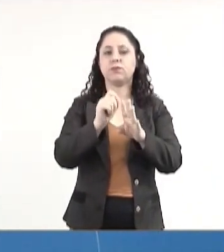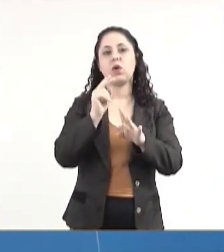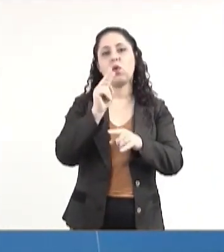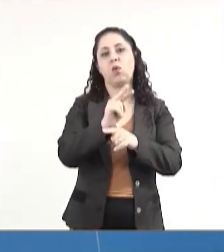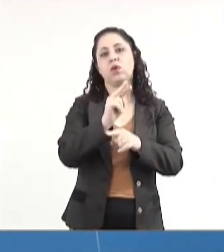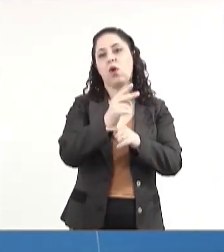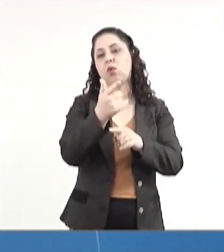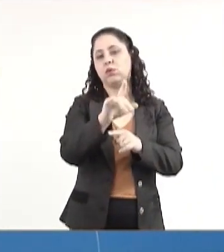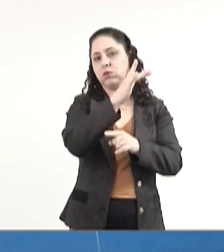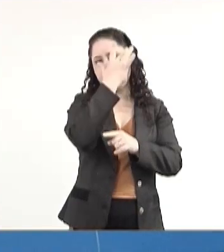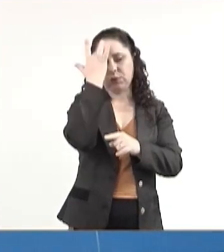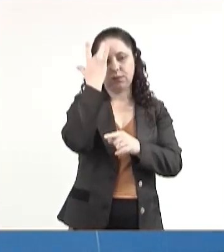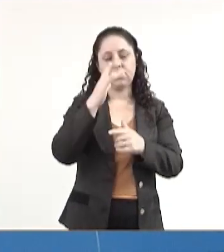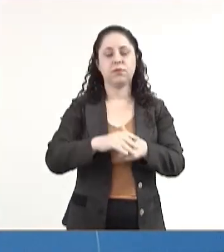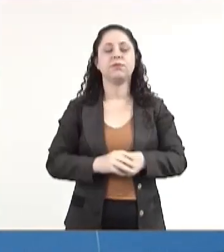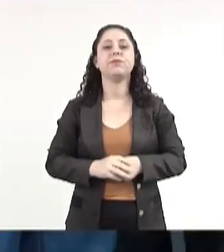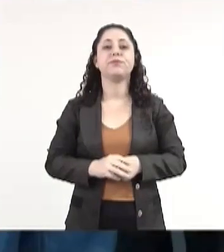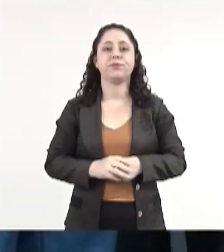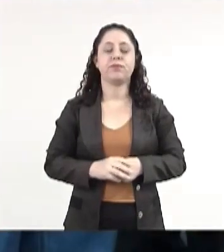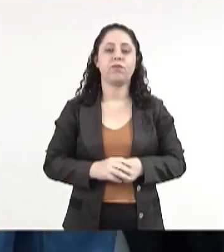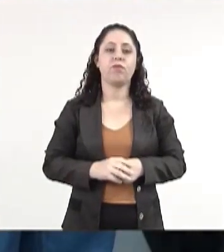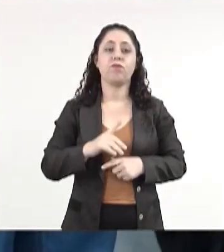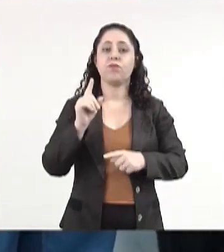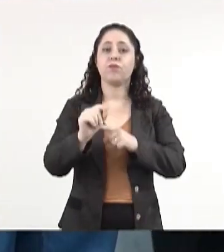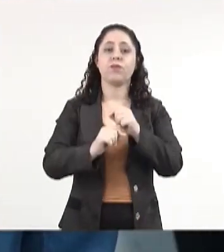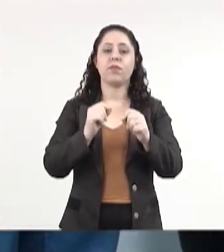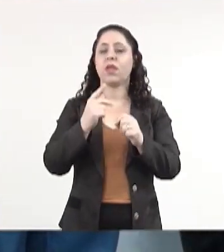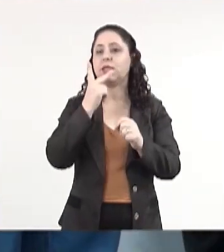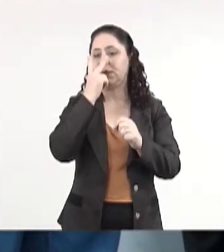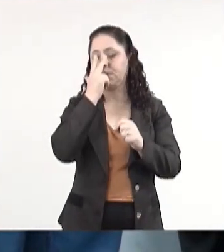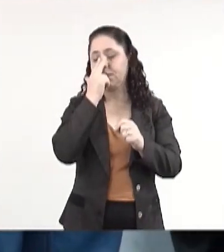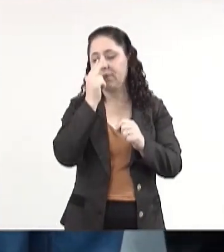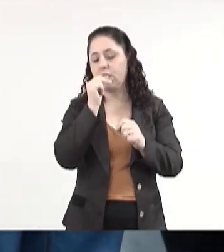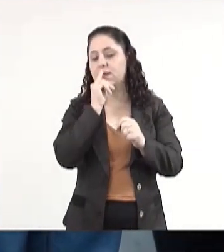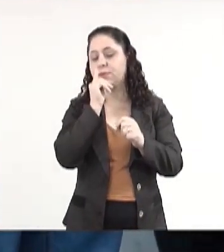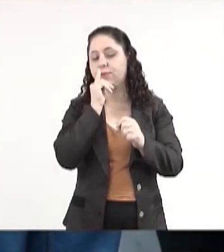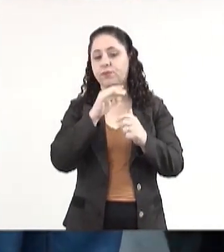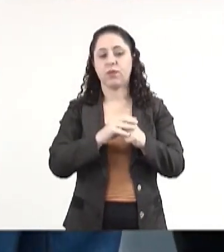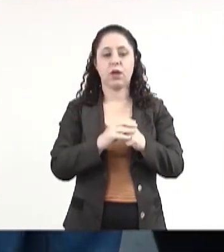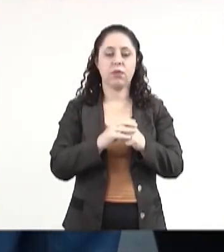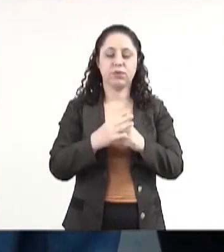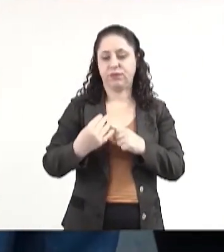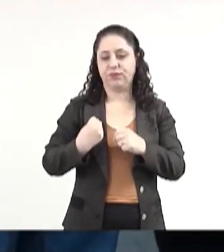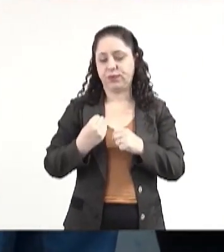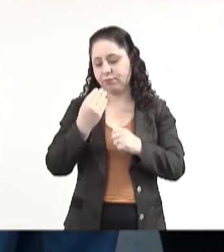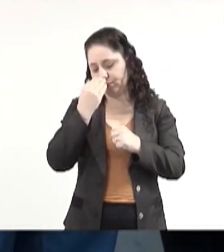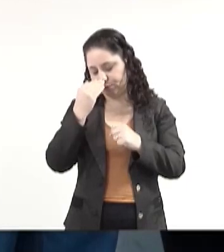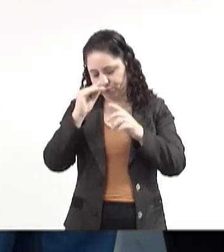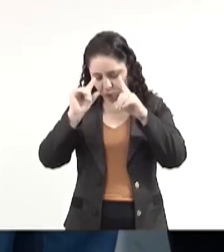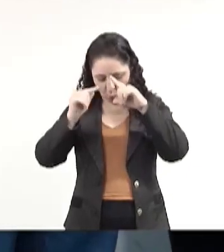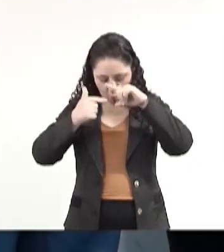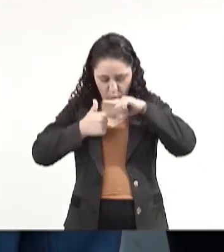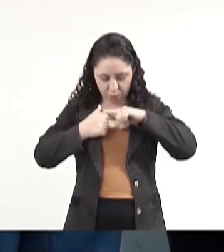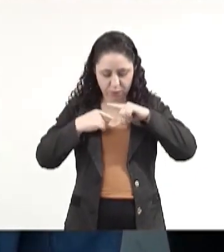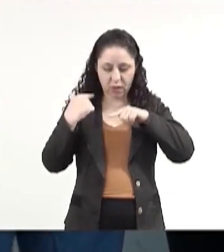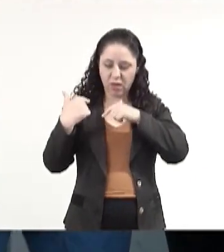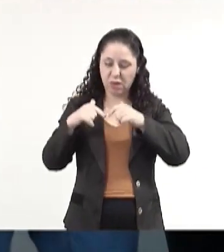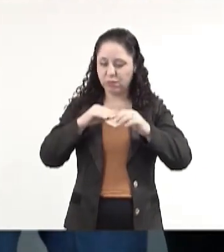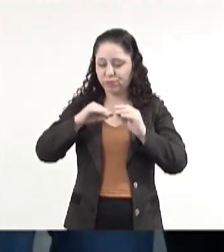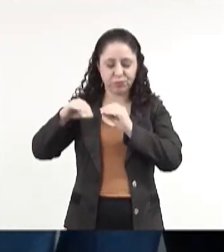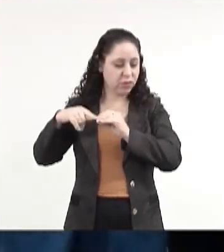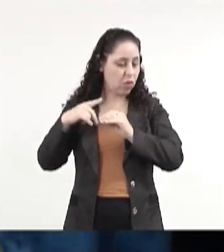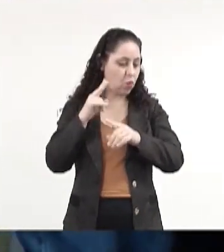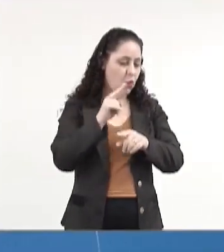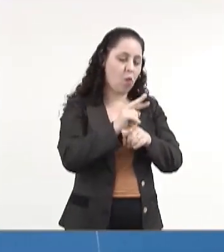para cuidar de outras pessoas, Aqueles que abriram mão da sua vida, do seu